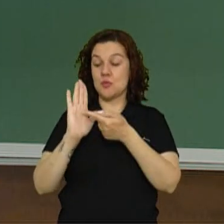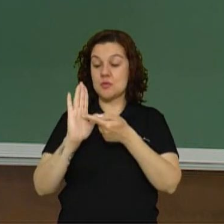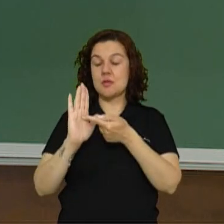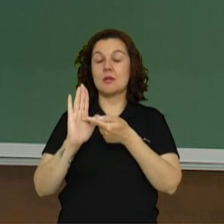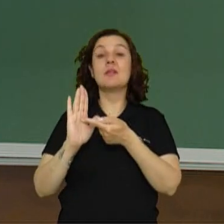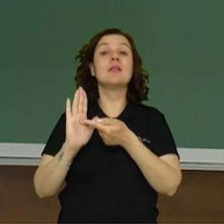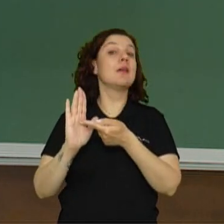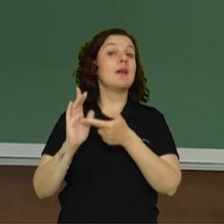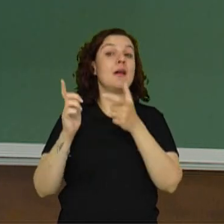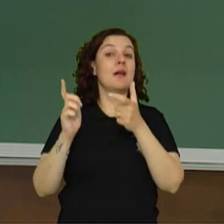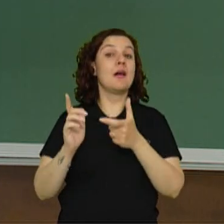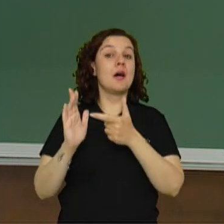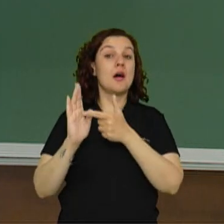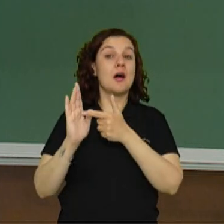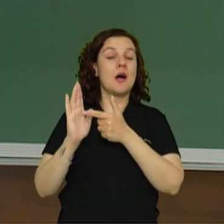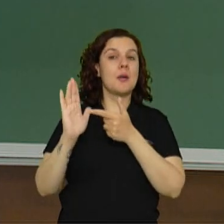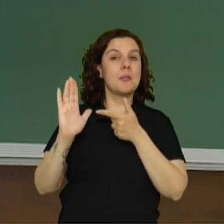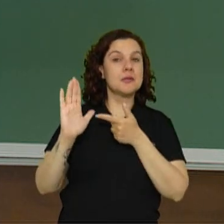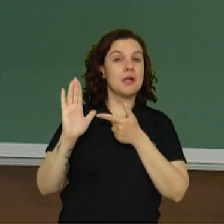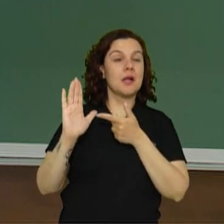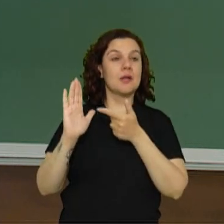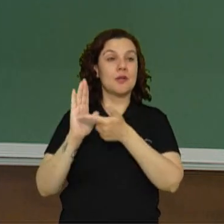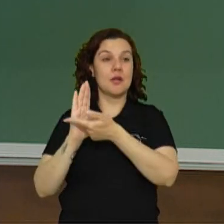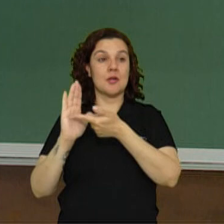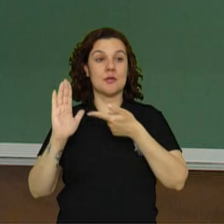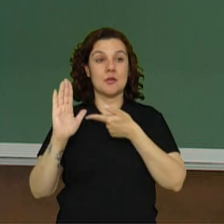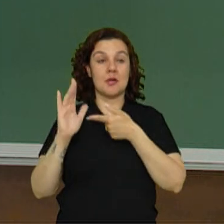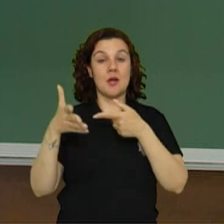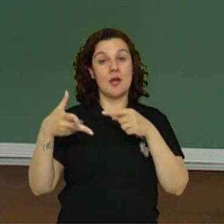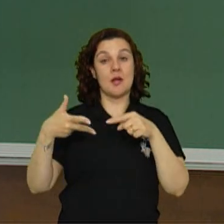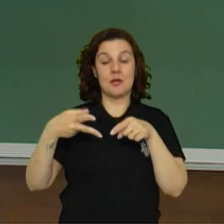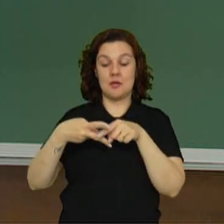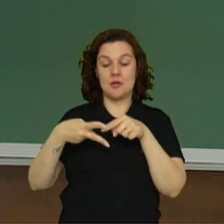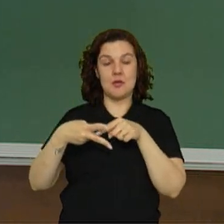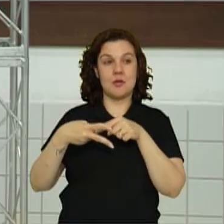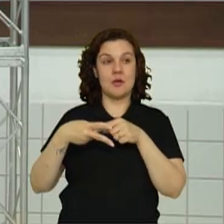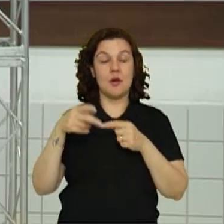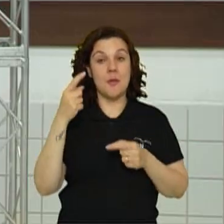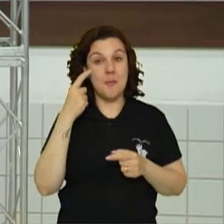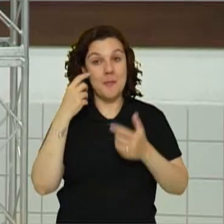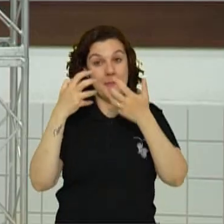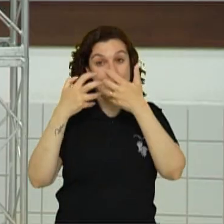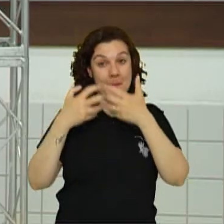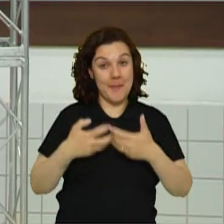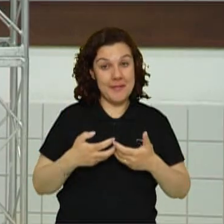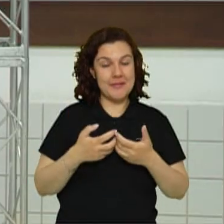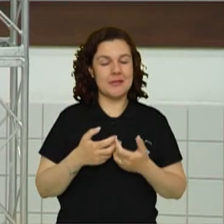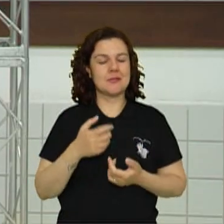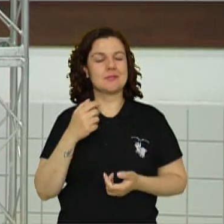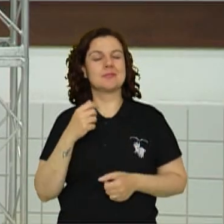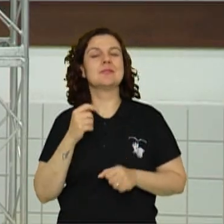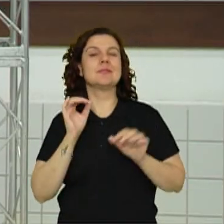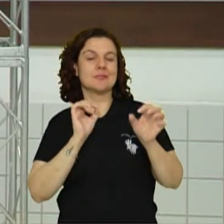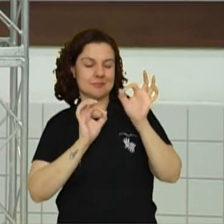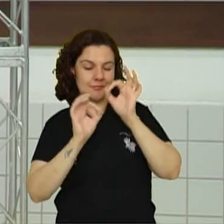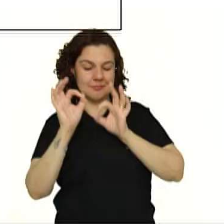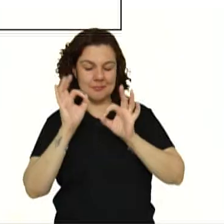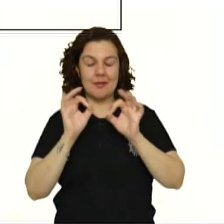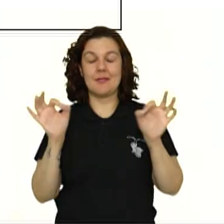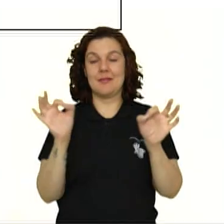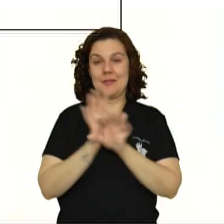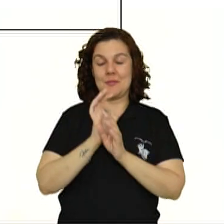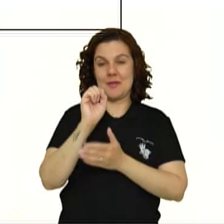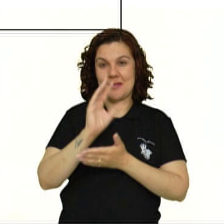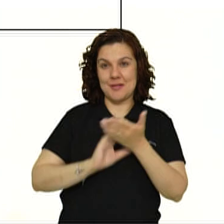até aonde? Até a metade do lado, até o vértice do polígono. Pense aí com carinho e complete